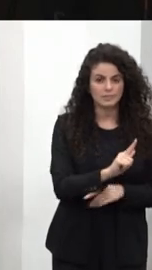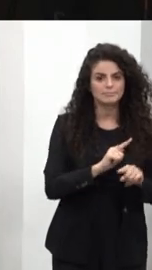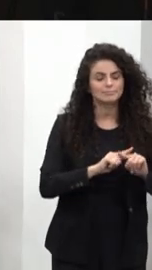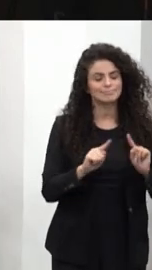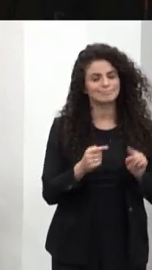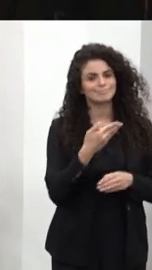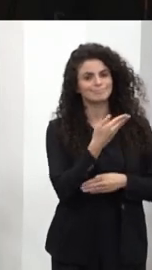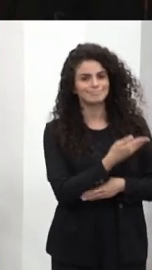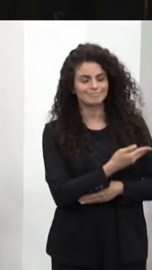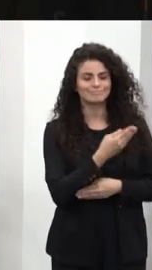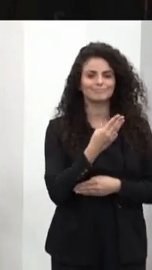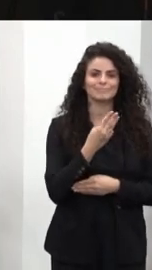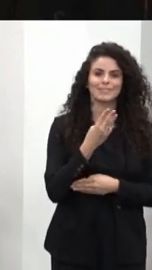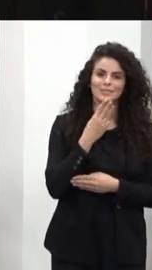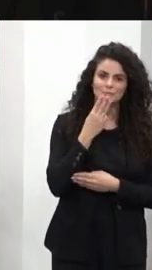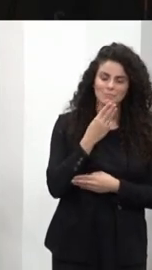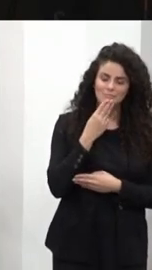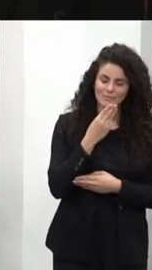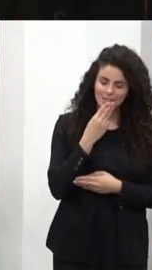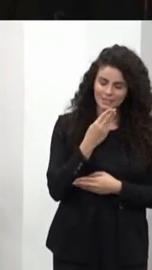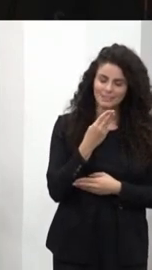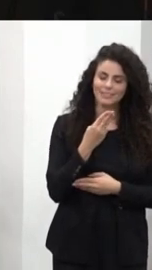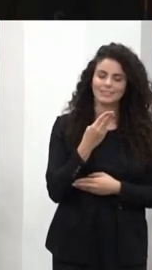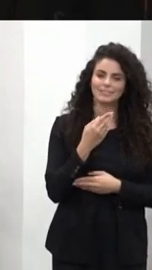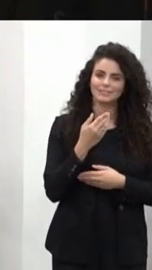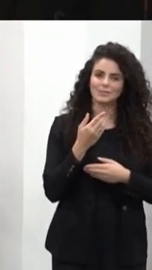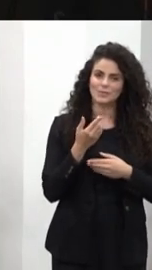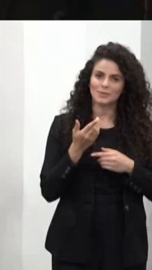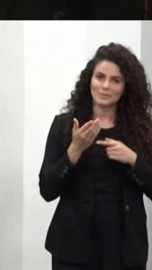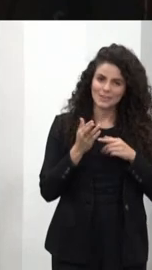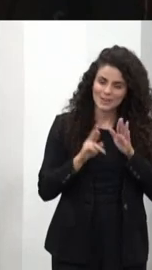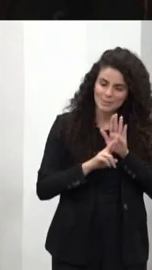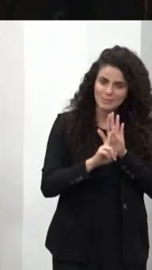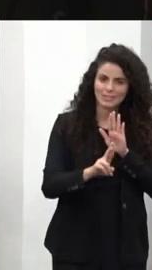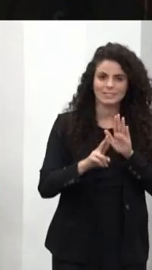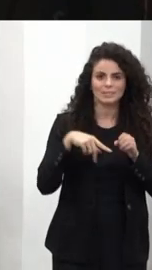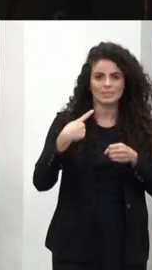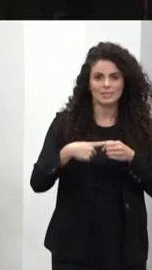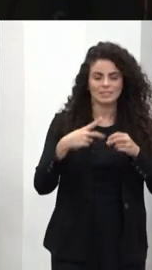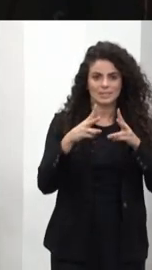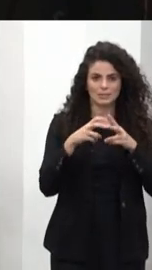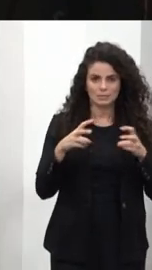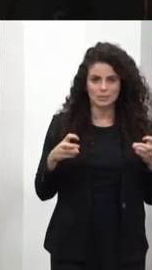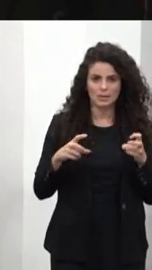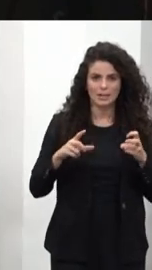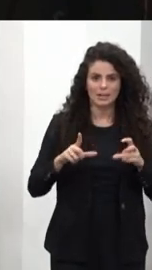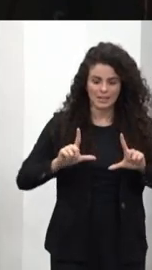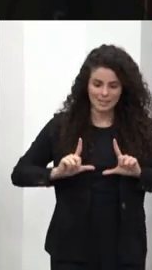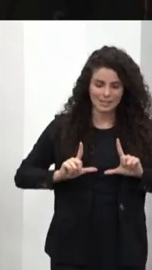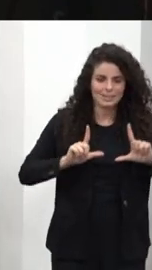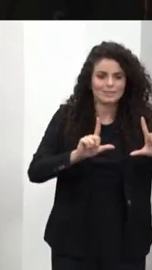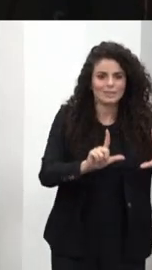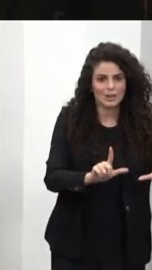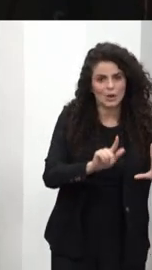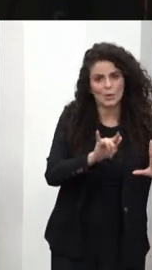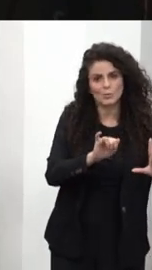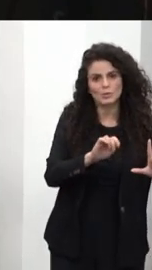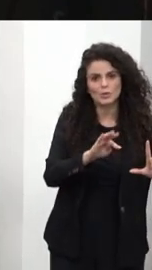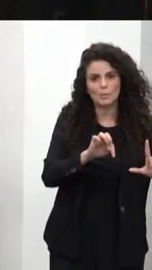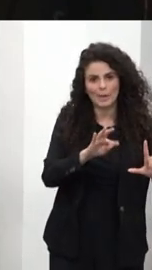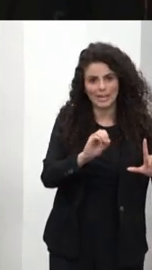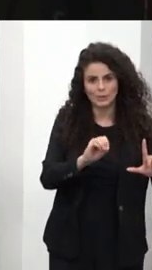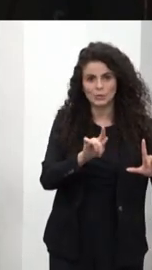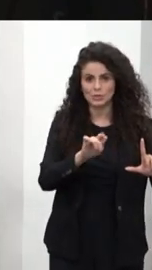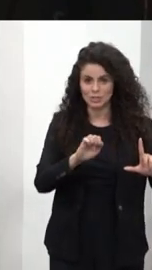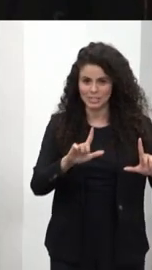jus a cidade Catarinense de Florianópolis e entregou uma honraria para o Gil e